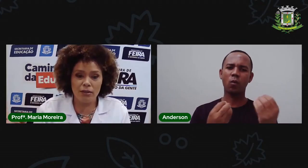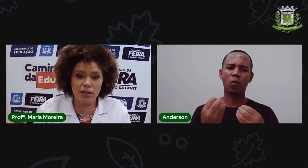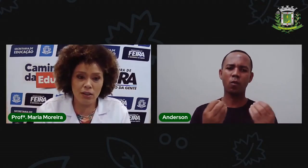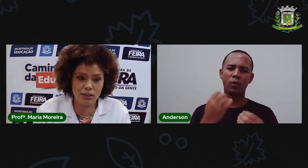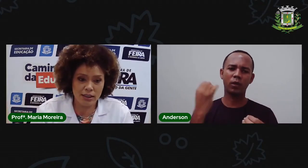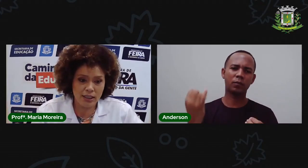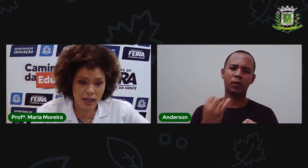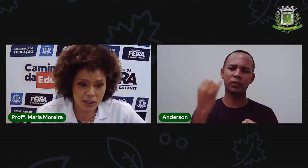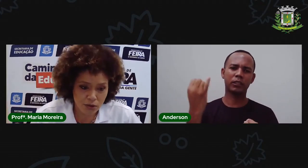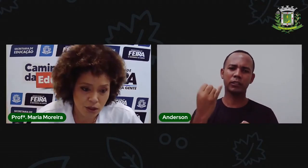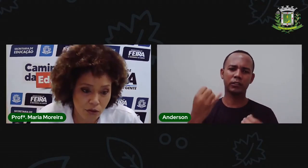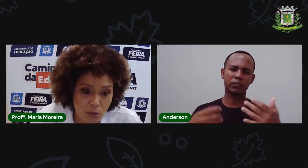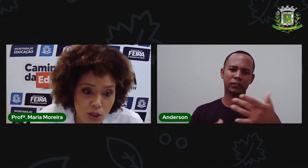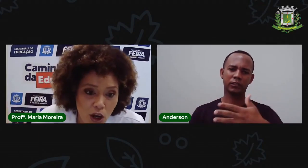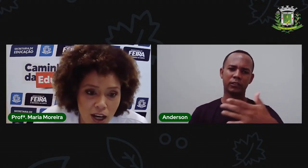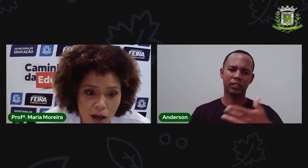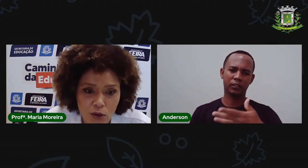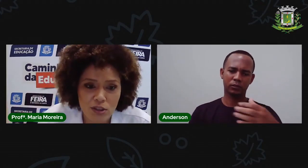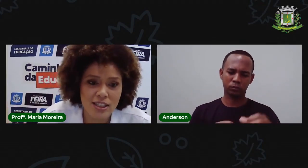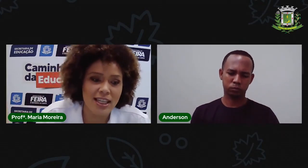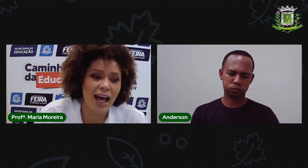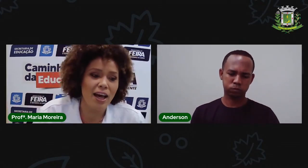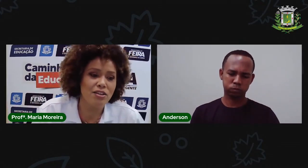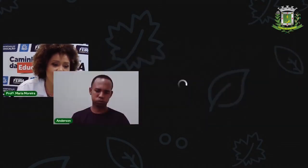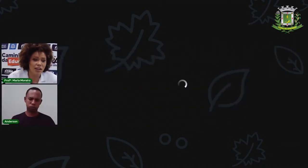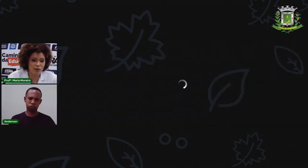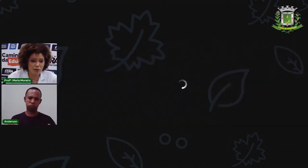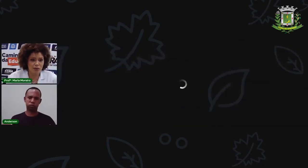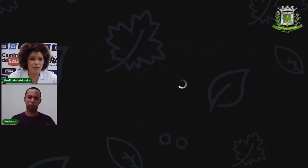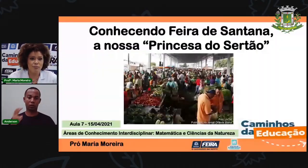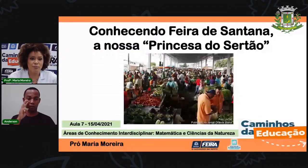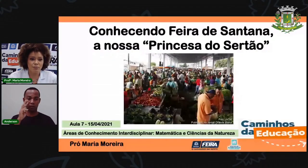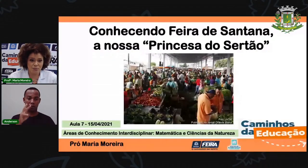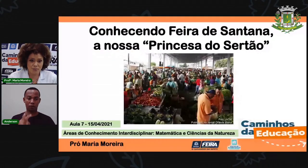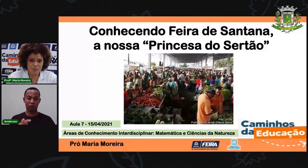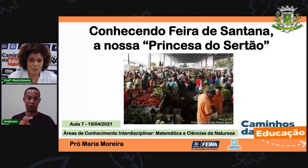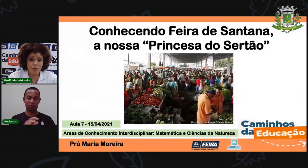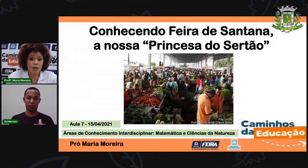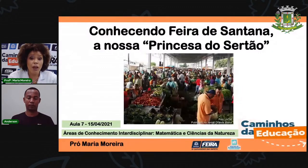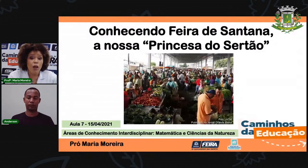desenvolvimento da nossa cidade? Então vamos olhar o nosso slide aqui agora.